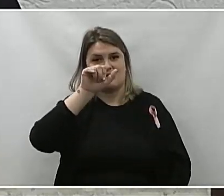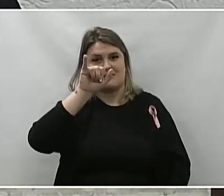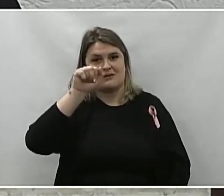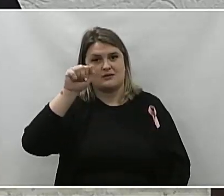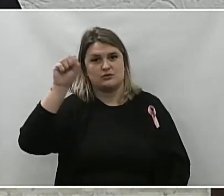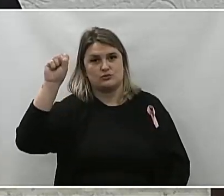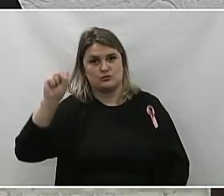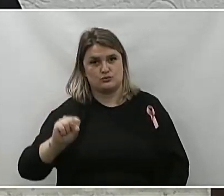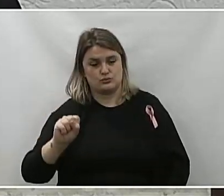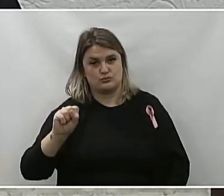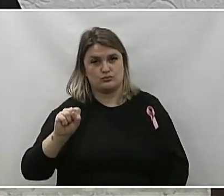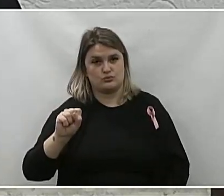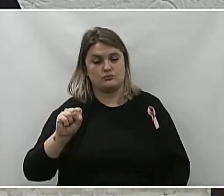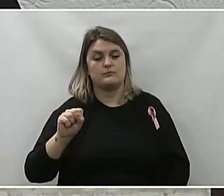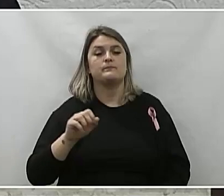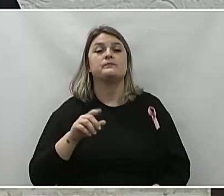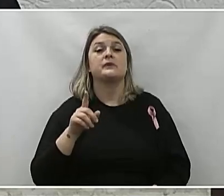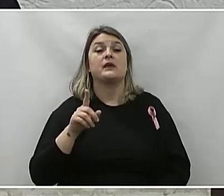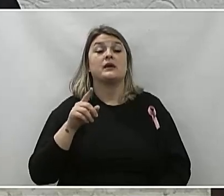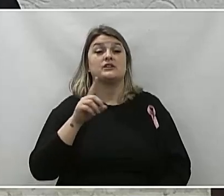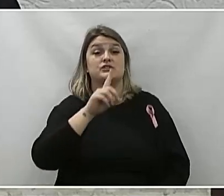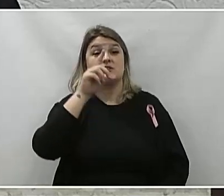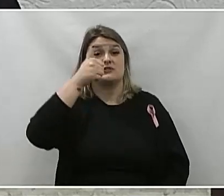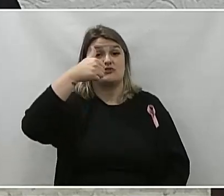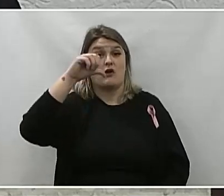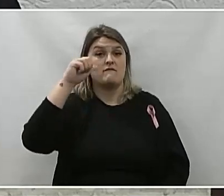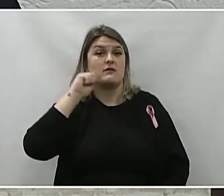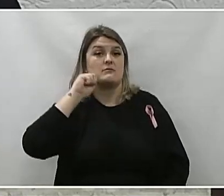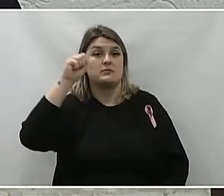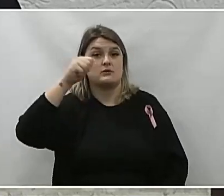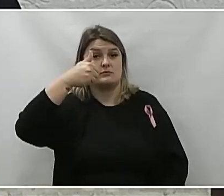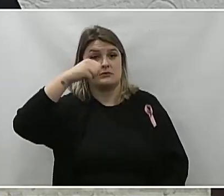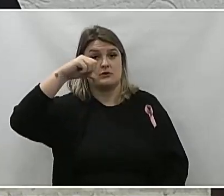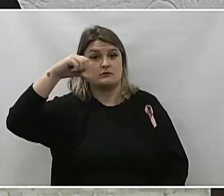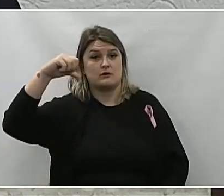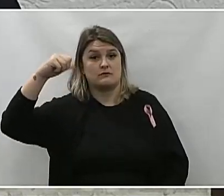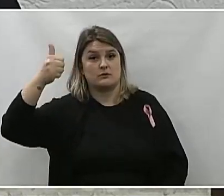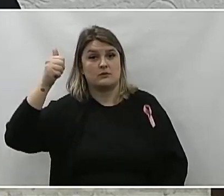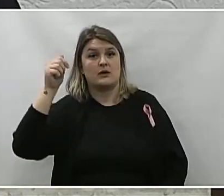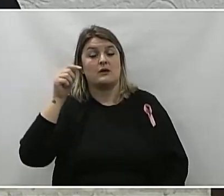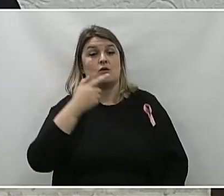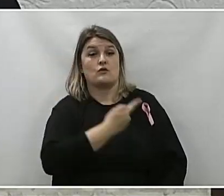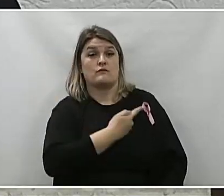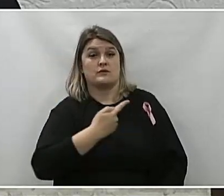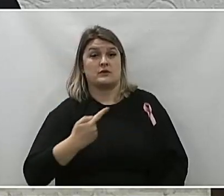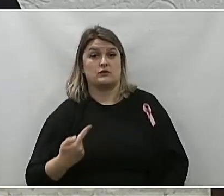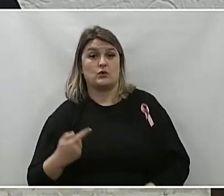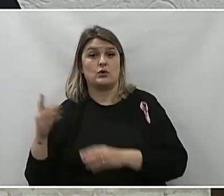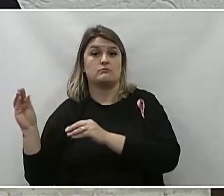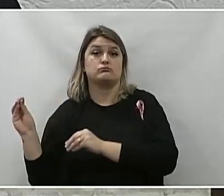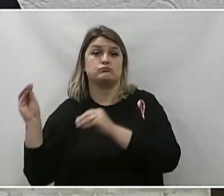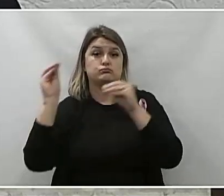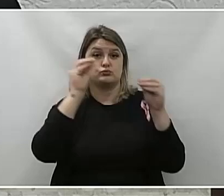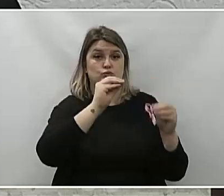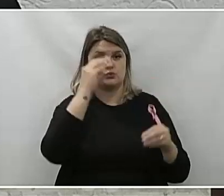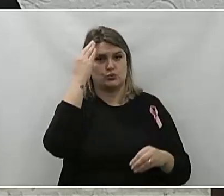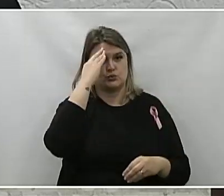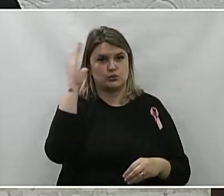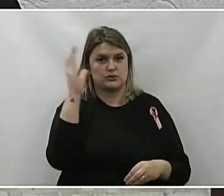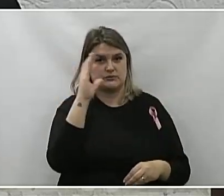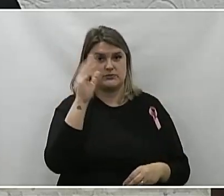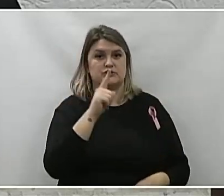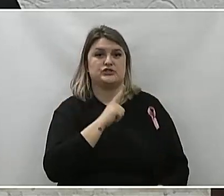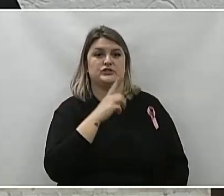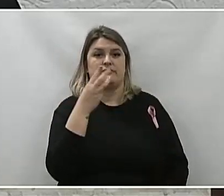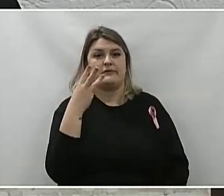do Avaí em 19 de abril de 1991 o governador se mudou para a região de Curitiba quando tinha